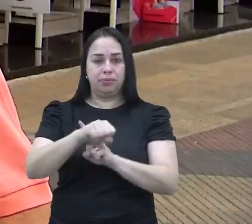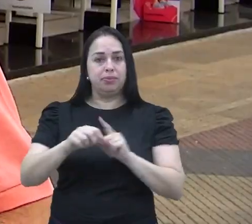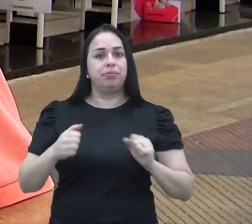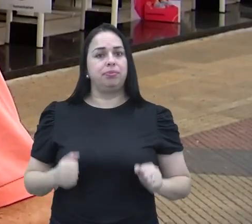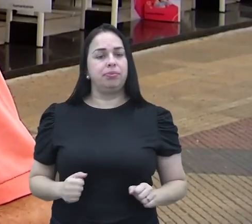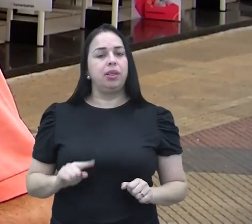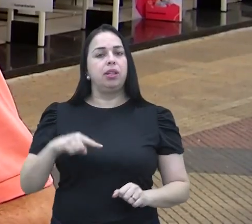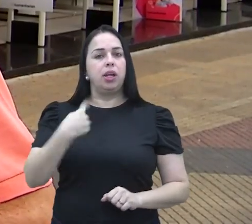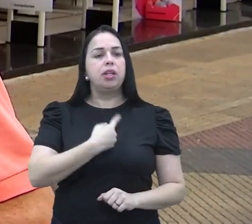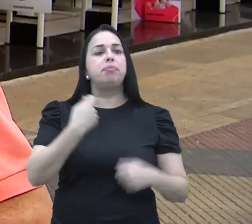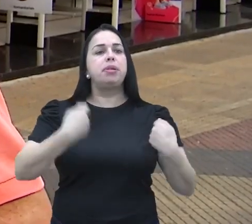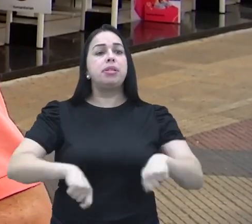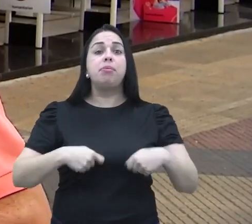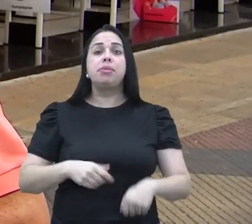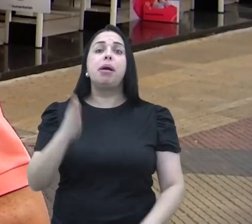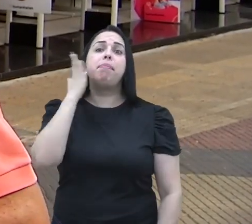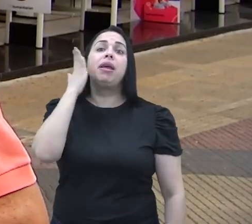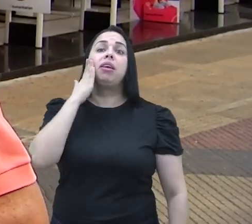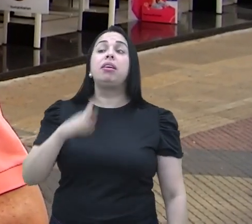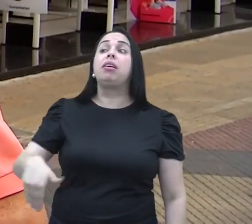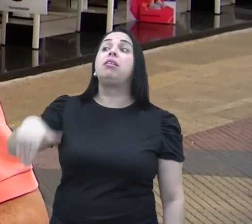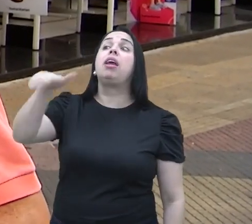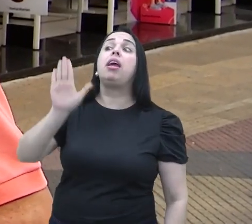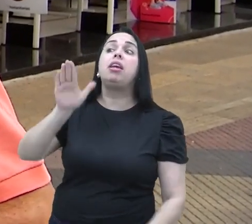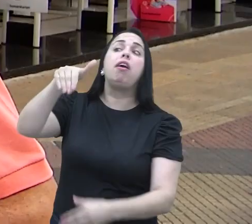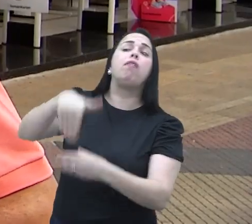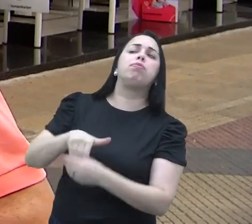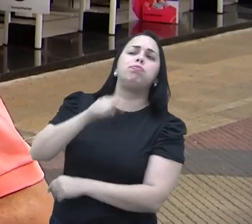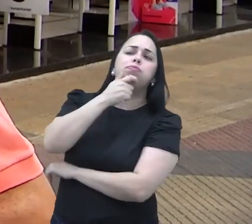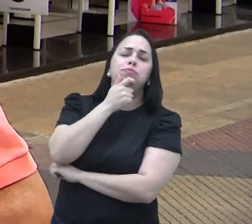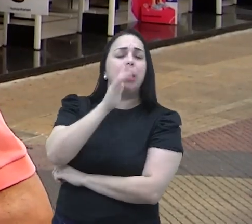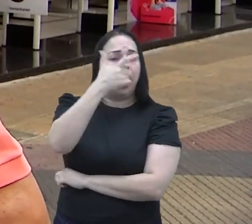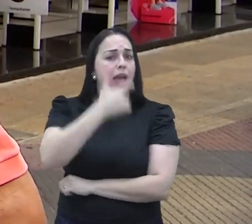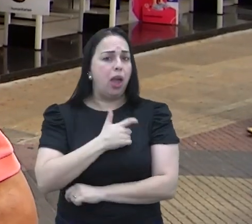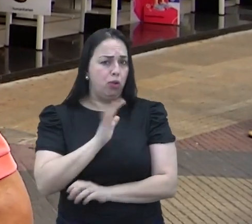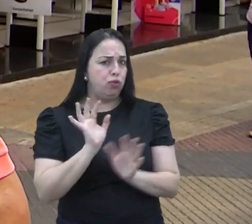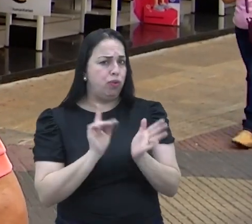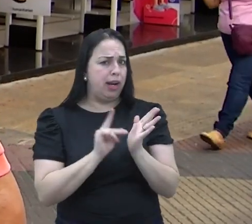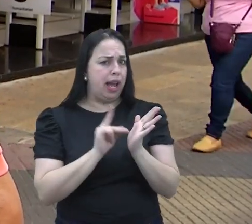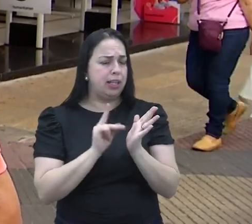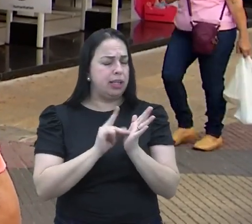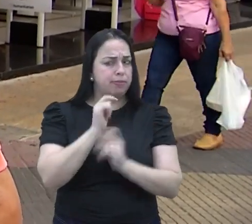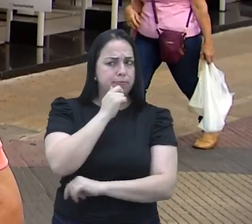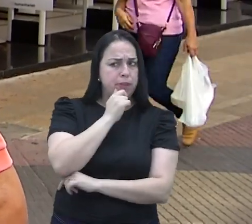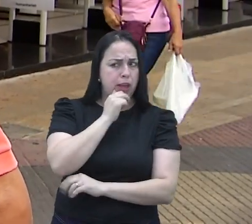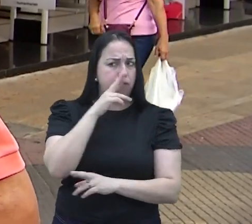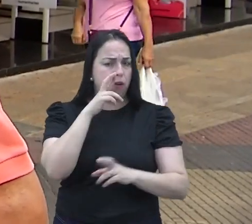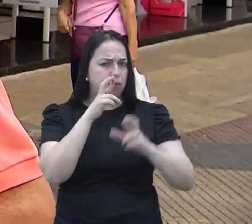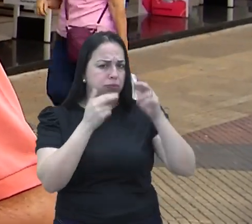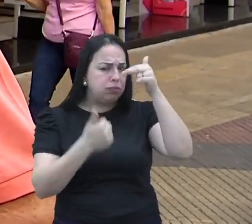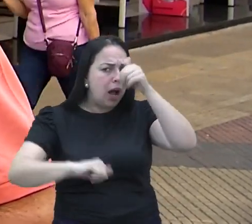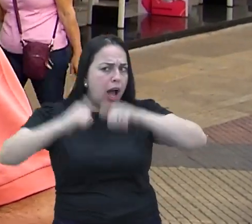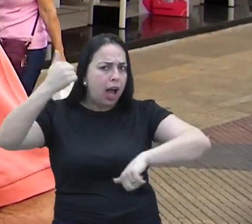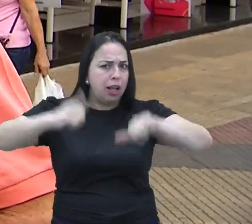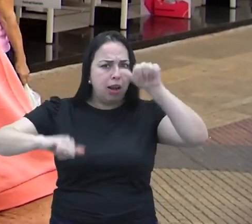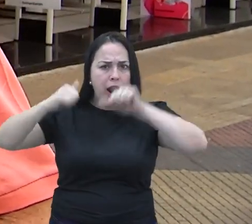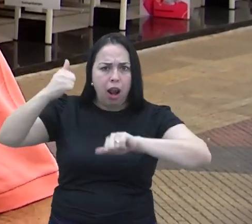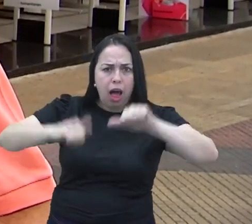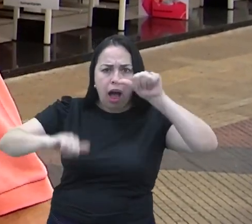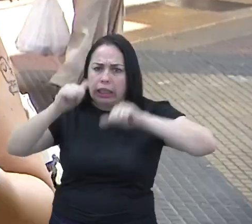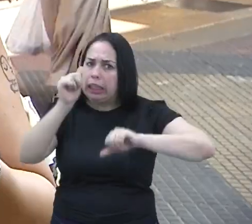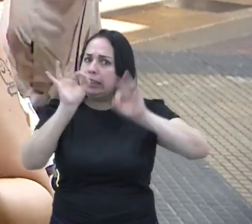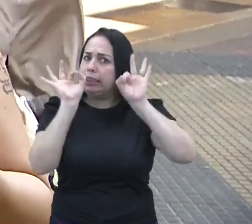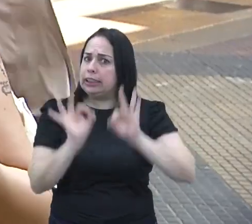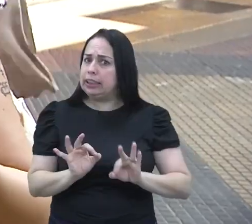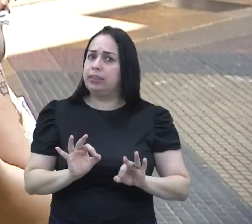sociedade. O eleitor tem que saber em quem vai votar, né? E realmente, eu particularmente, eu vou selecionar através de uma